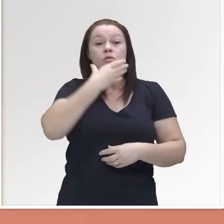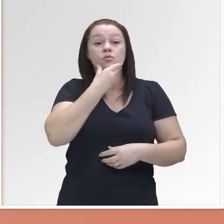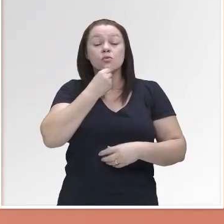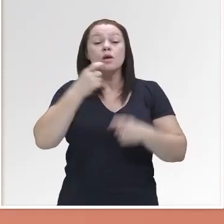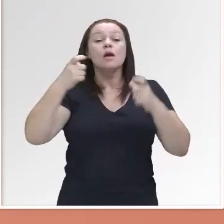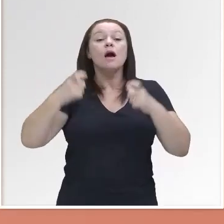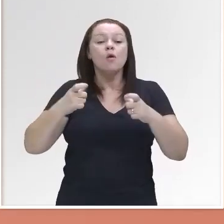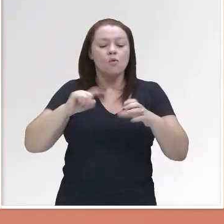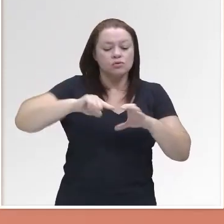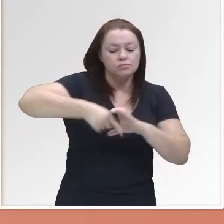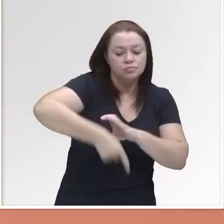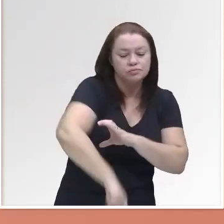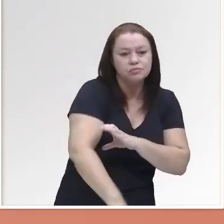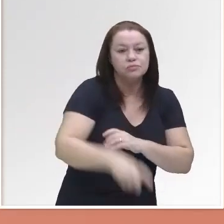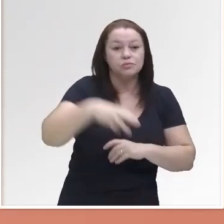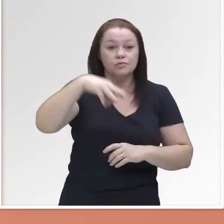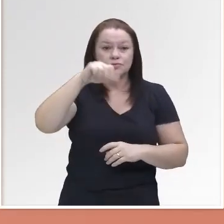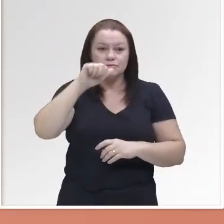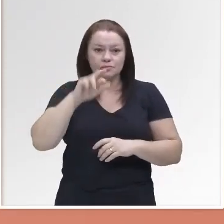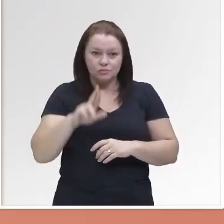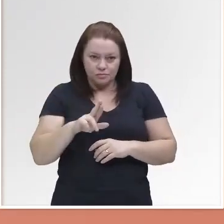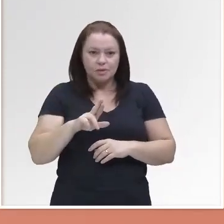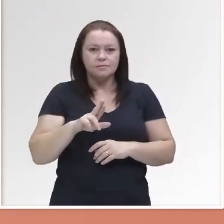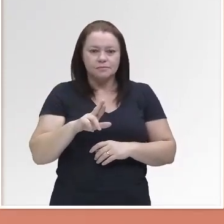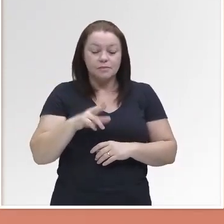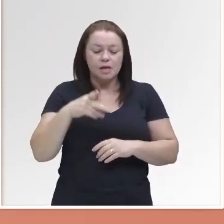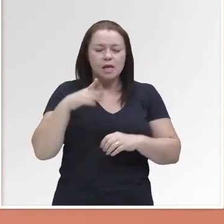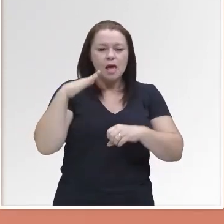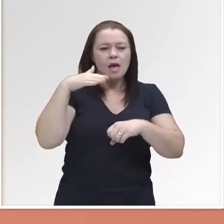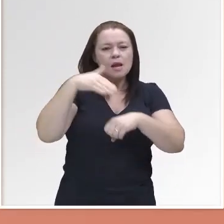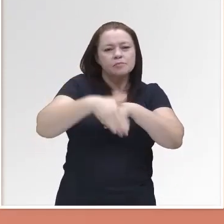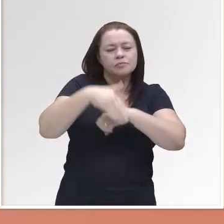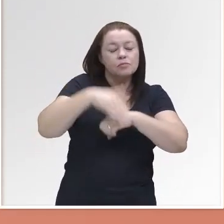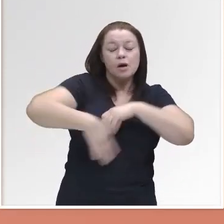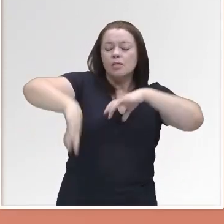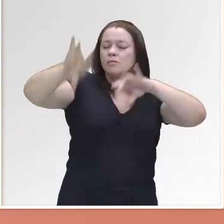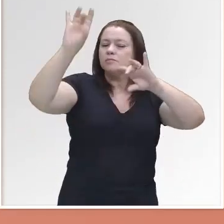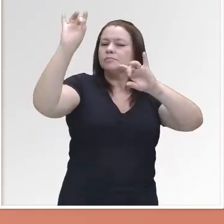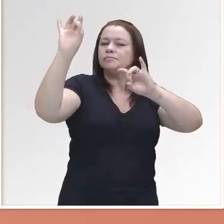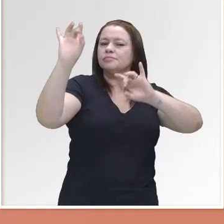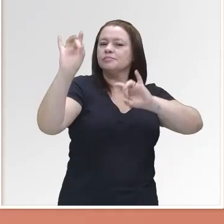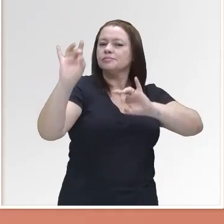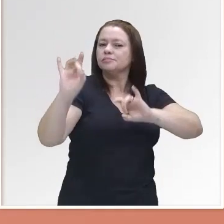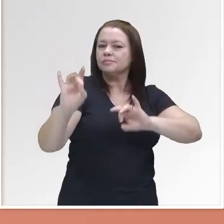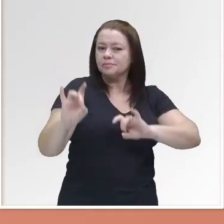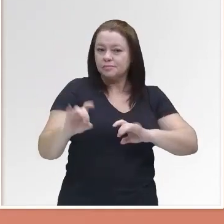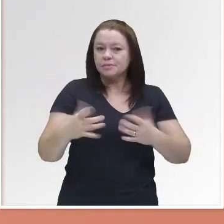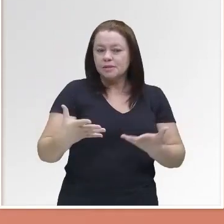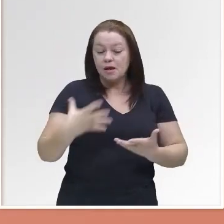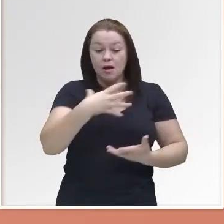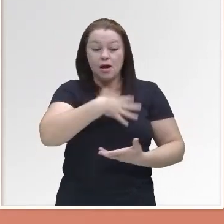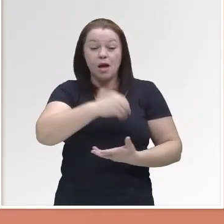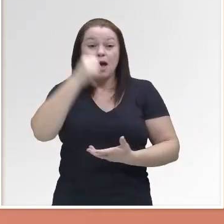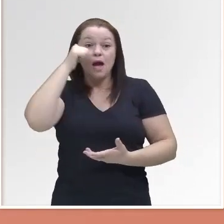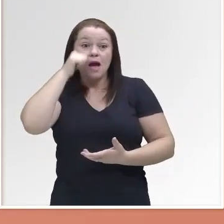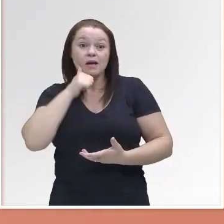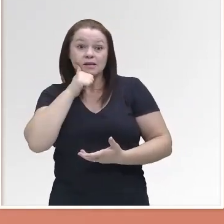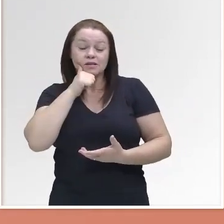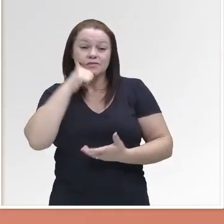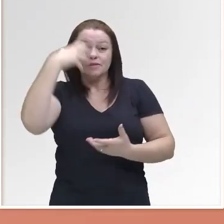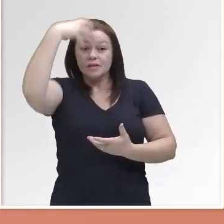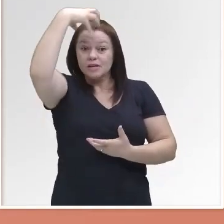mar. Ia ser uma noite muito especial. As filhas do rei